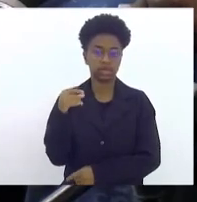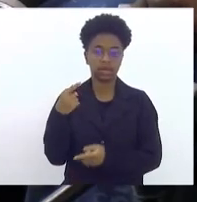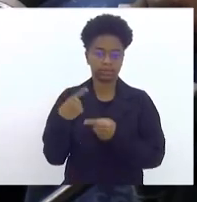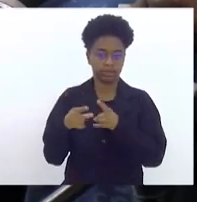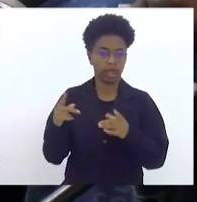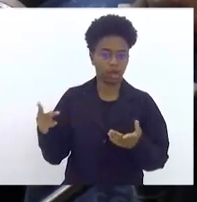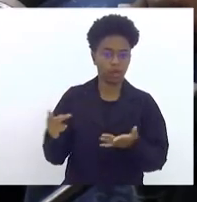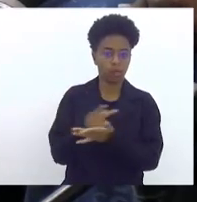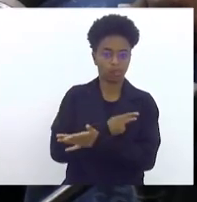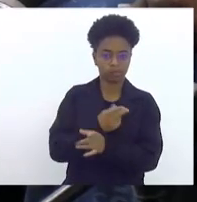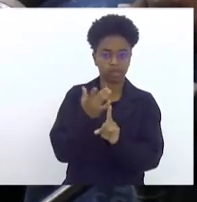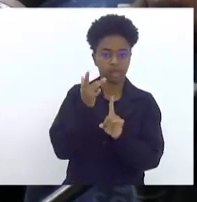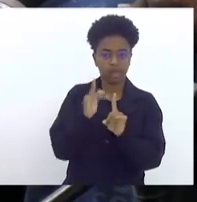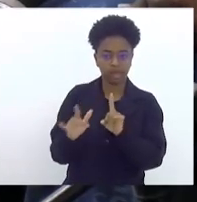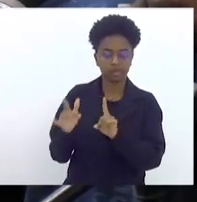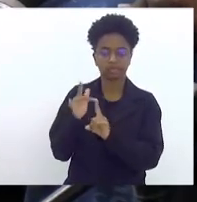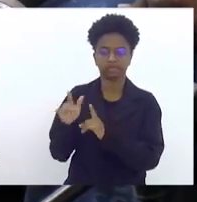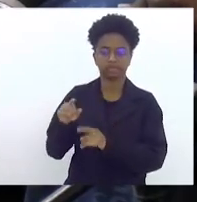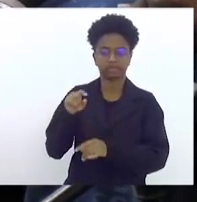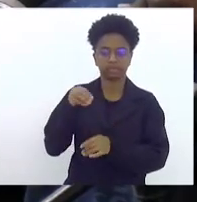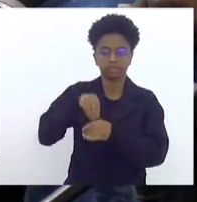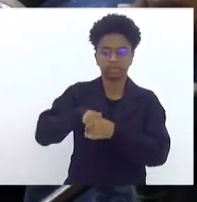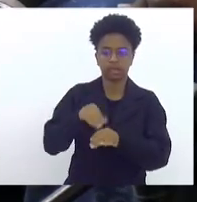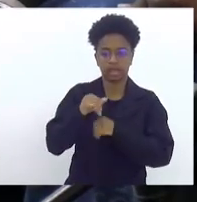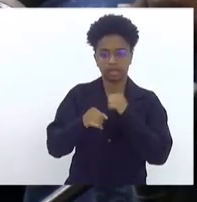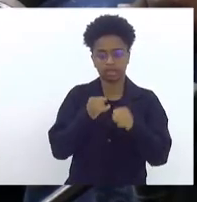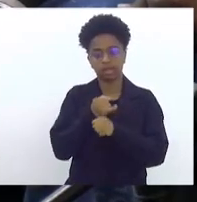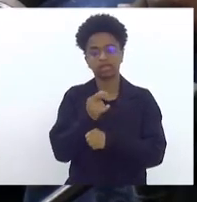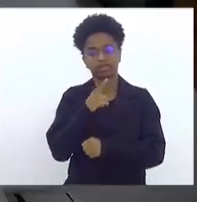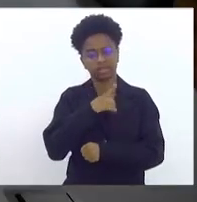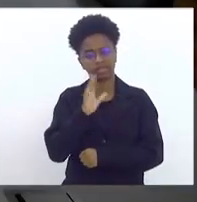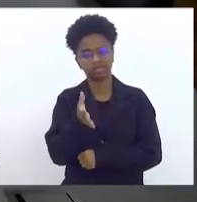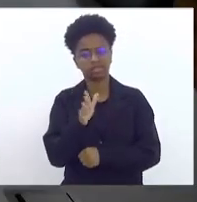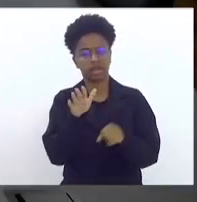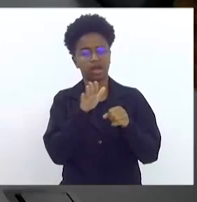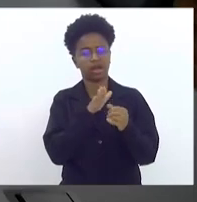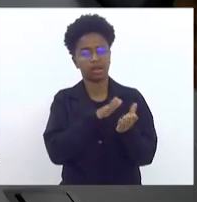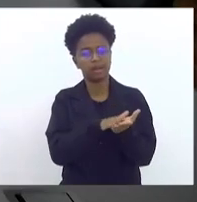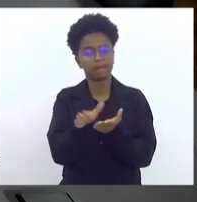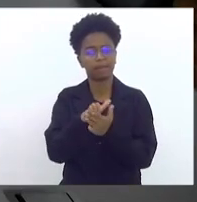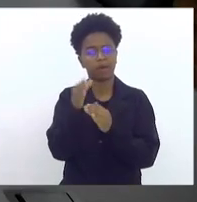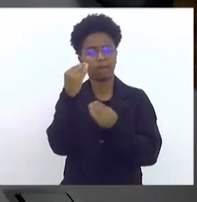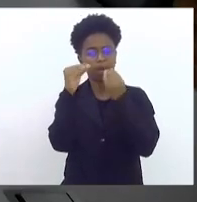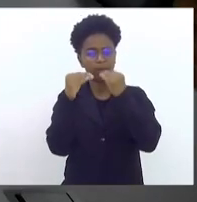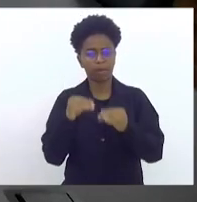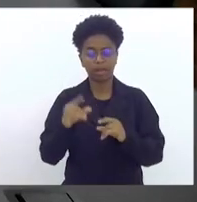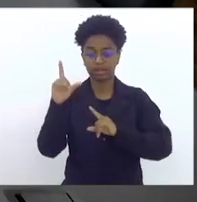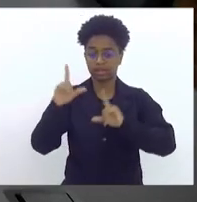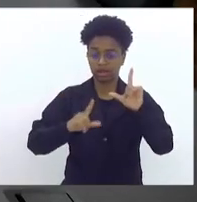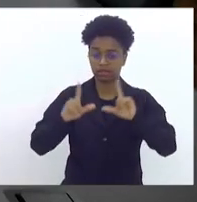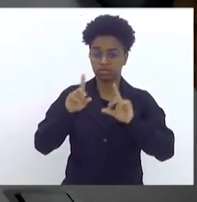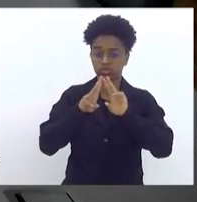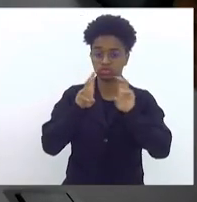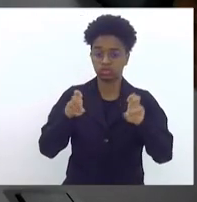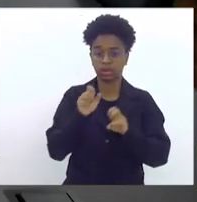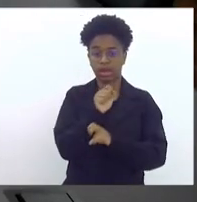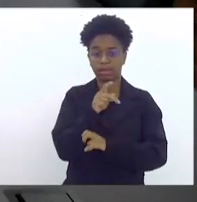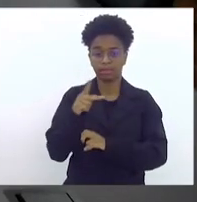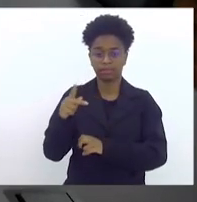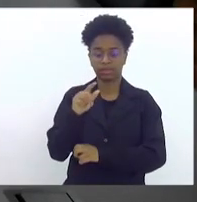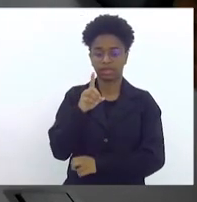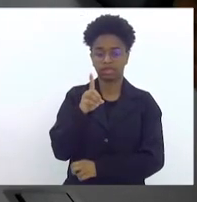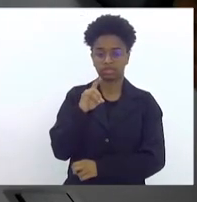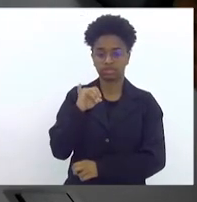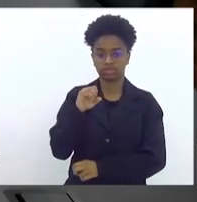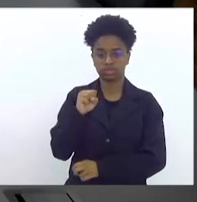engodos pela internet né a gente teve já publicações em redes de televisões sobre o aplicativo discord